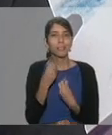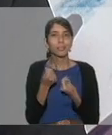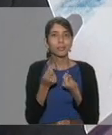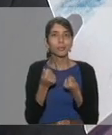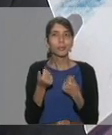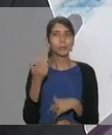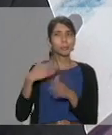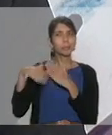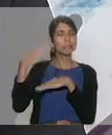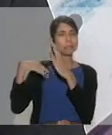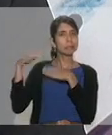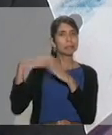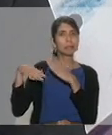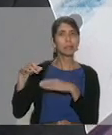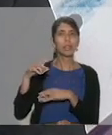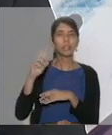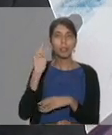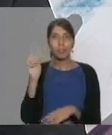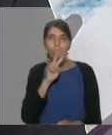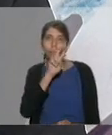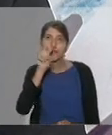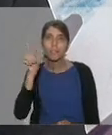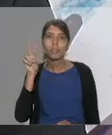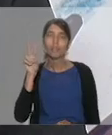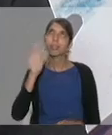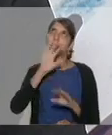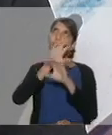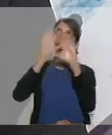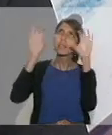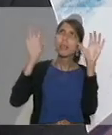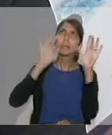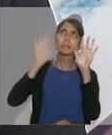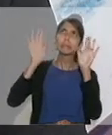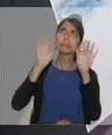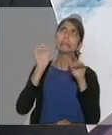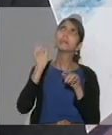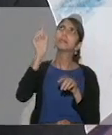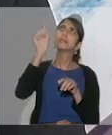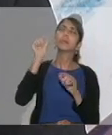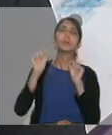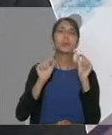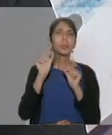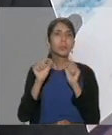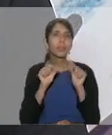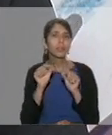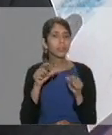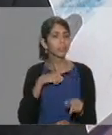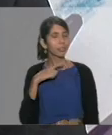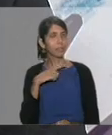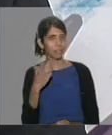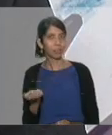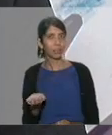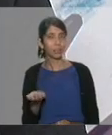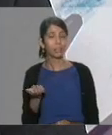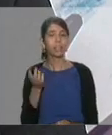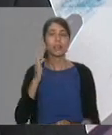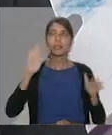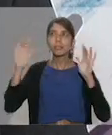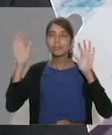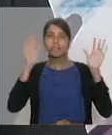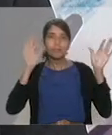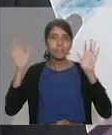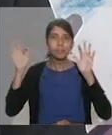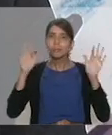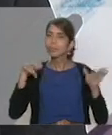essência, desde lá das cavernas, é olhar para o universo, olhar para o céu e imaginar o que tem ali, o que vem dali. Sim. Né? É